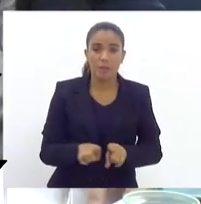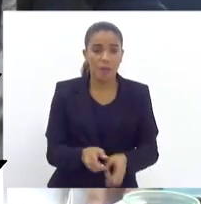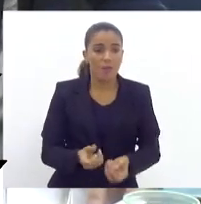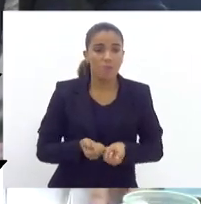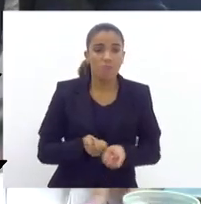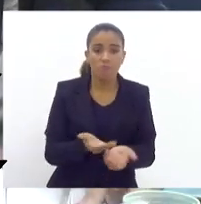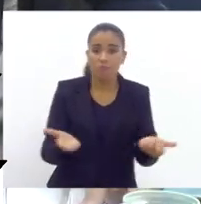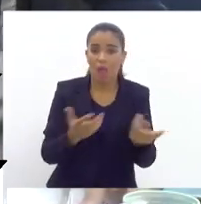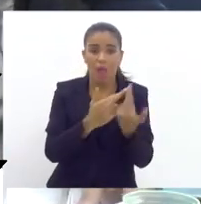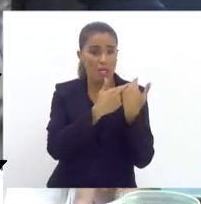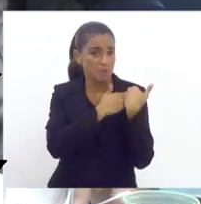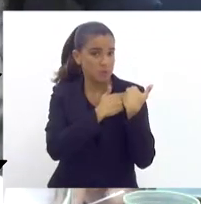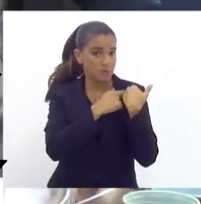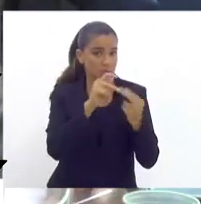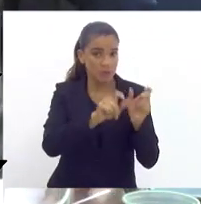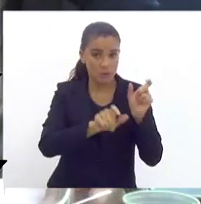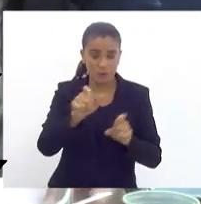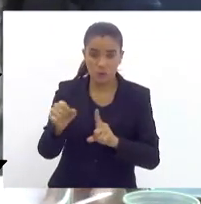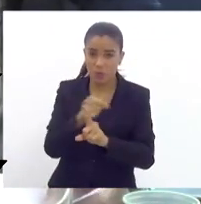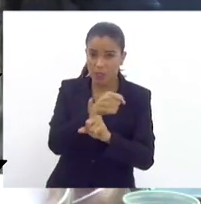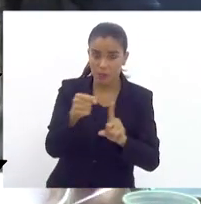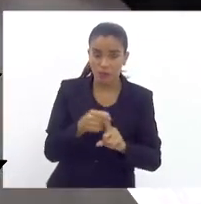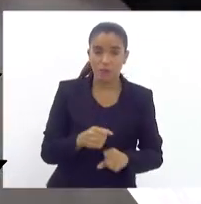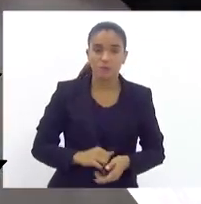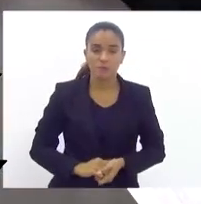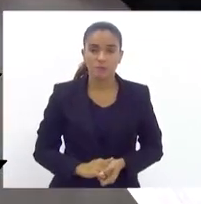os agressores.